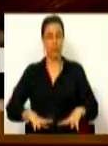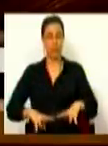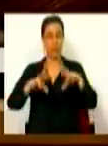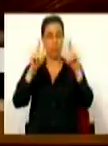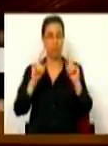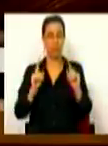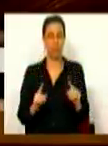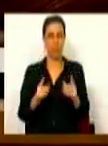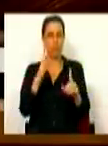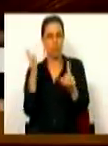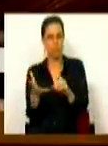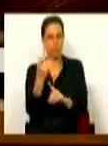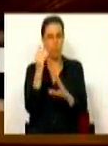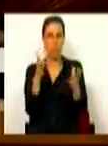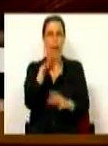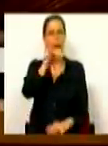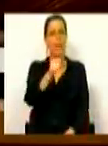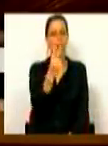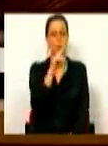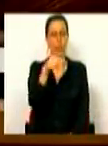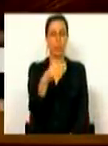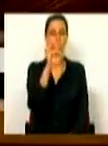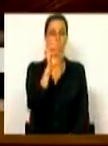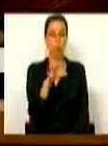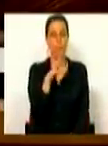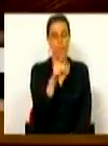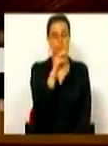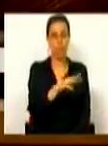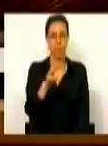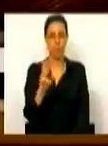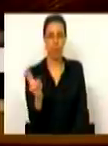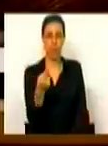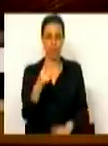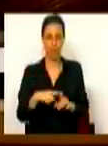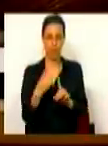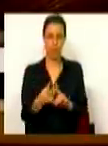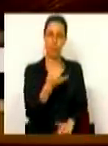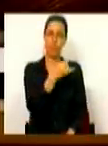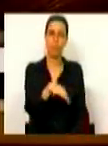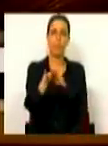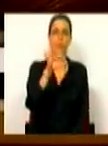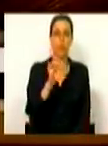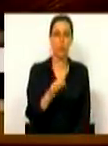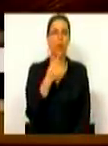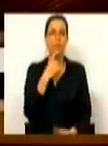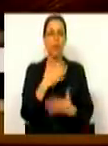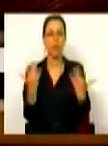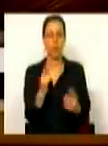desenvolvimento atingiu perto de 2,8 mil milhões de euros em 2018, ou